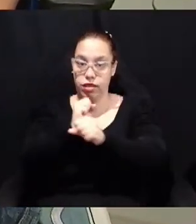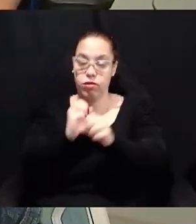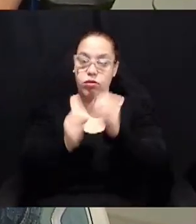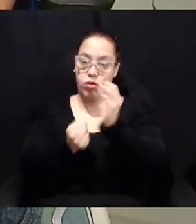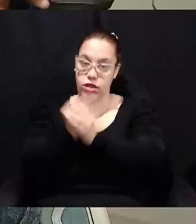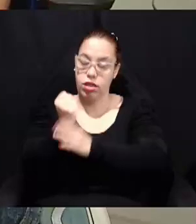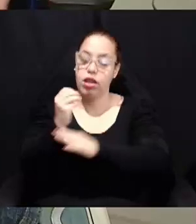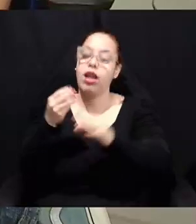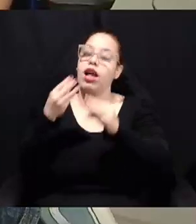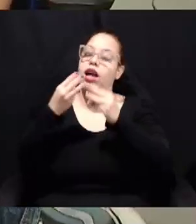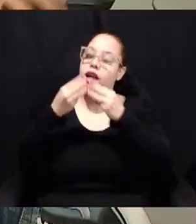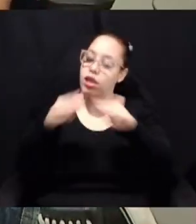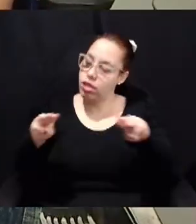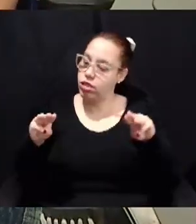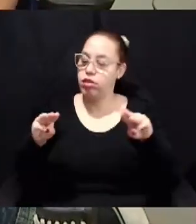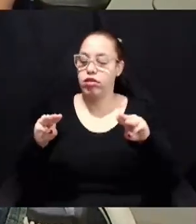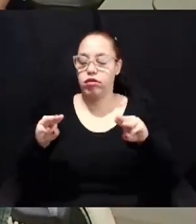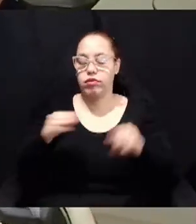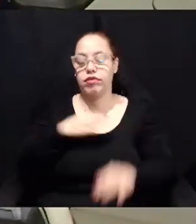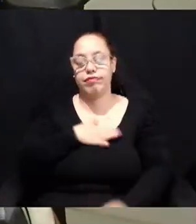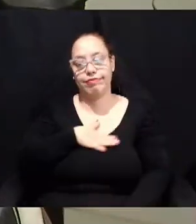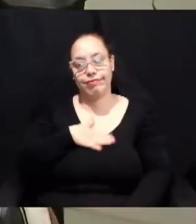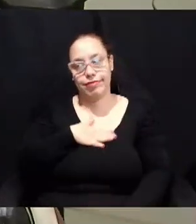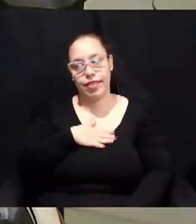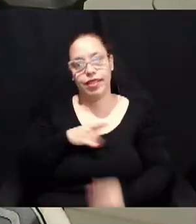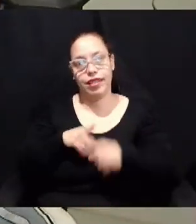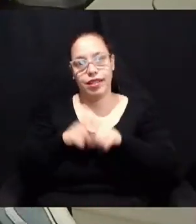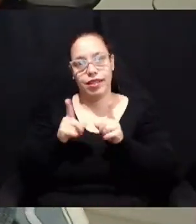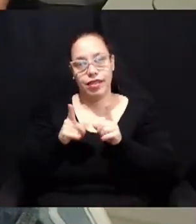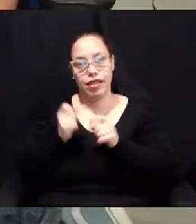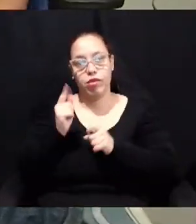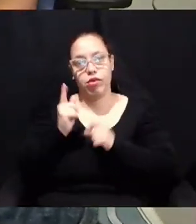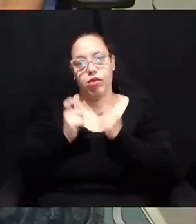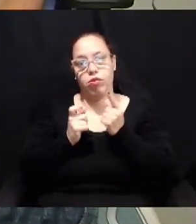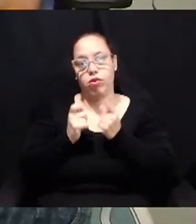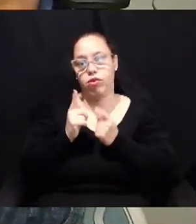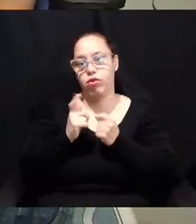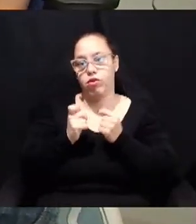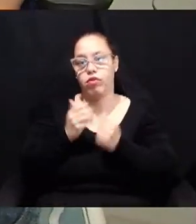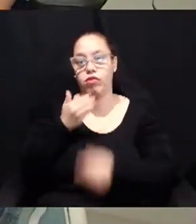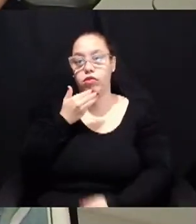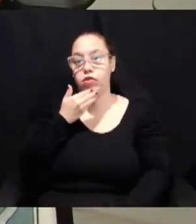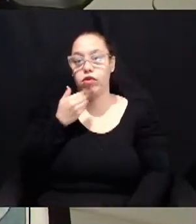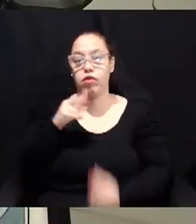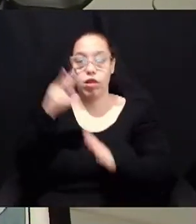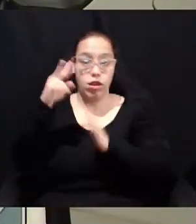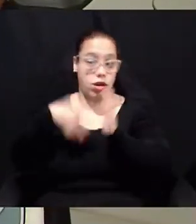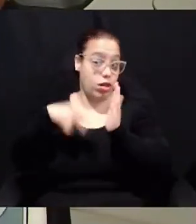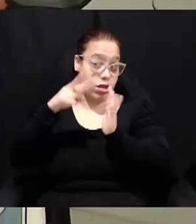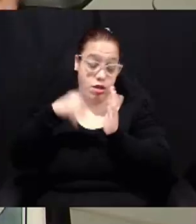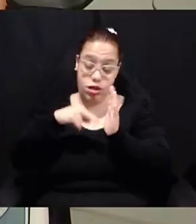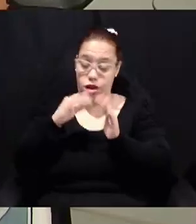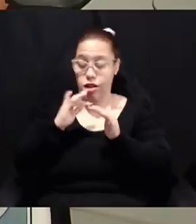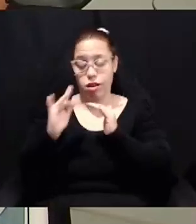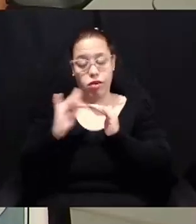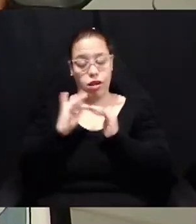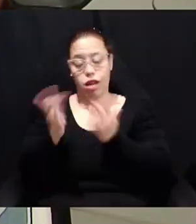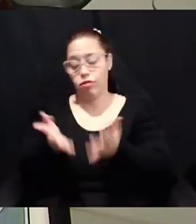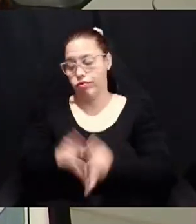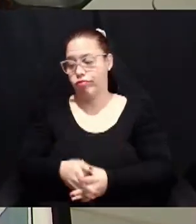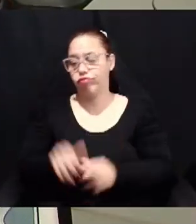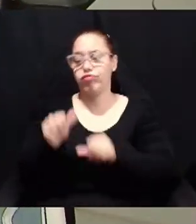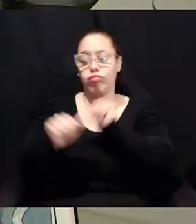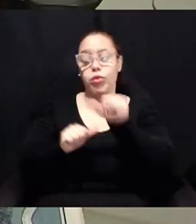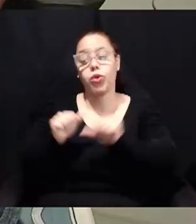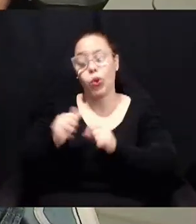ainda mantenho com muito carinho meu site, mas assim, ele é muito pouco acessado porque as pessoas preferem ler nas redes sociais. Então mudou bastante essa dinâmica, assim,